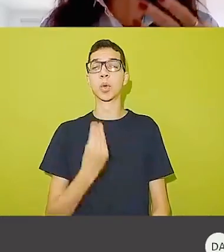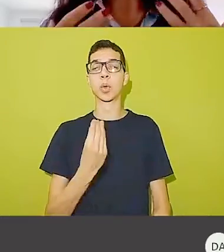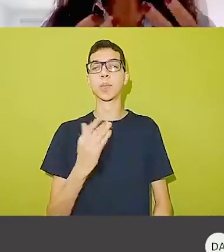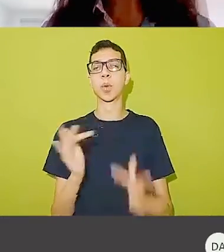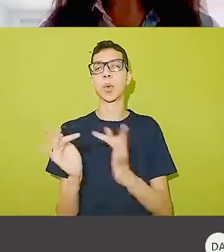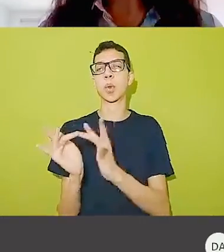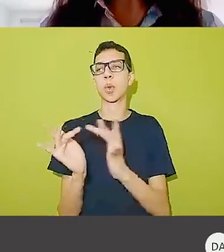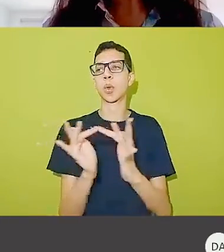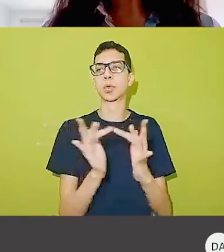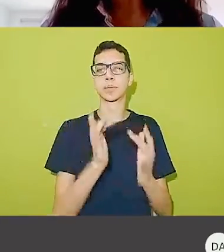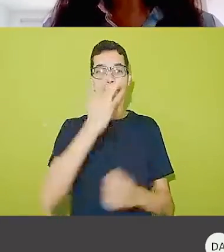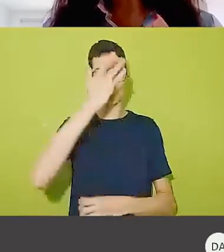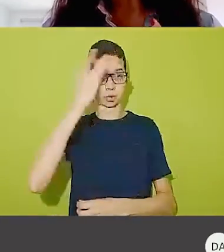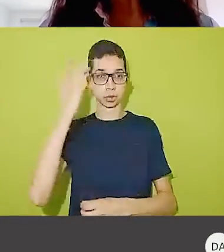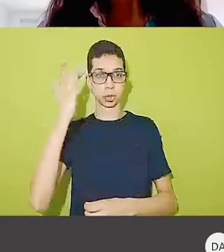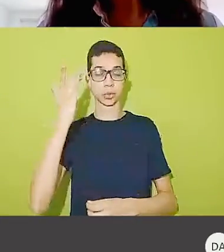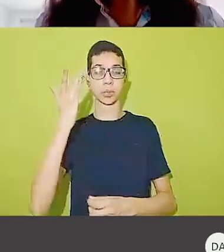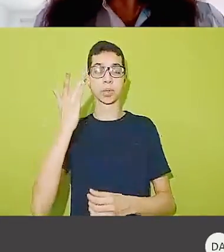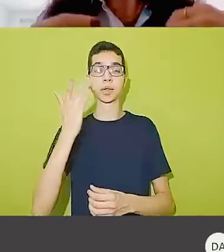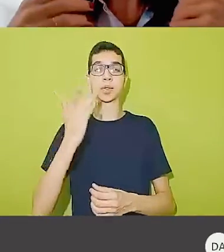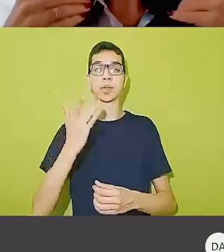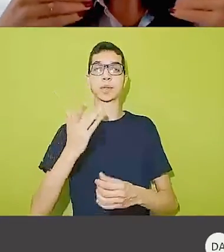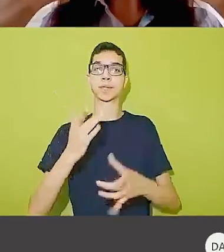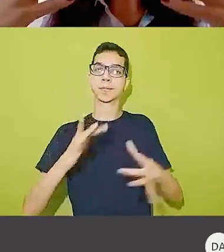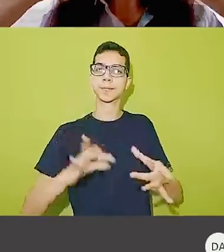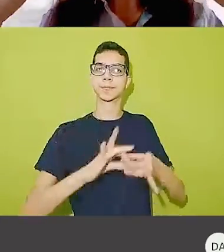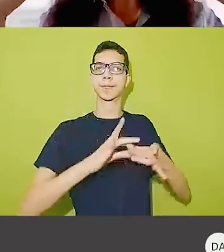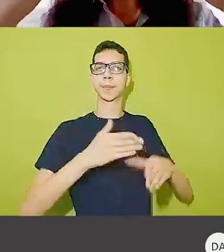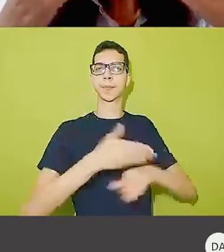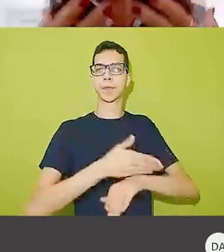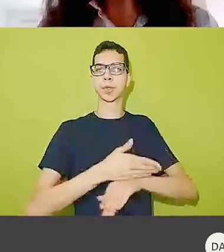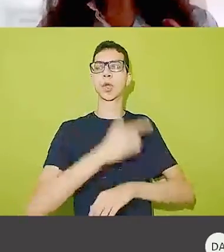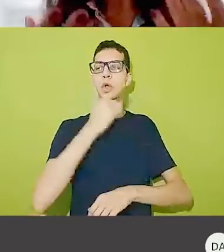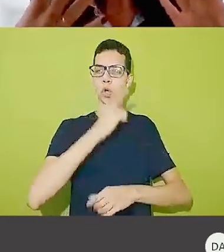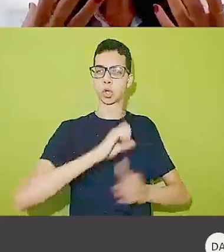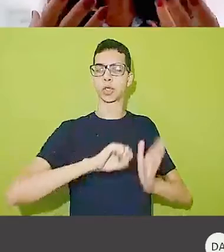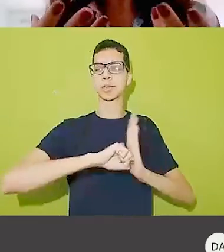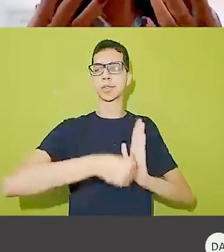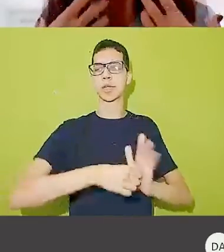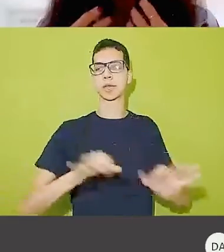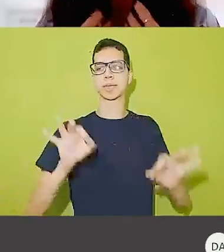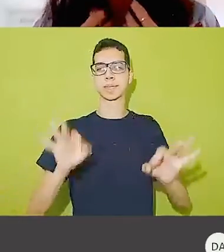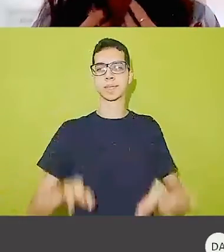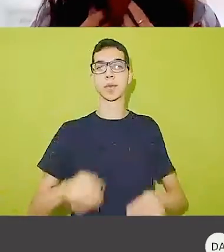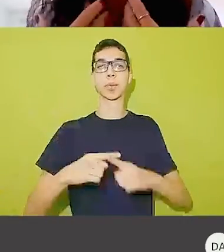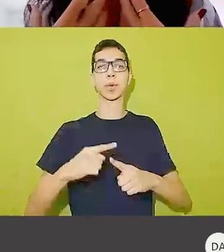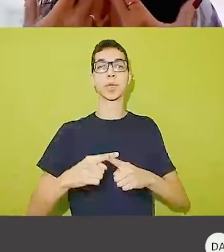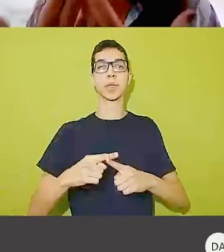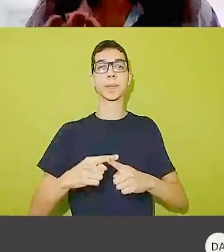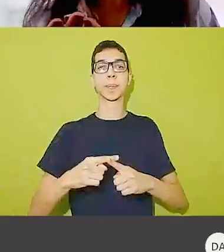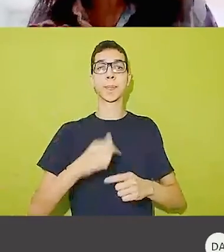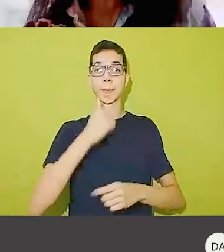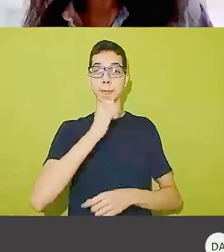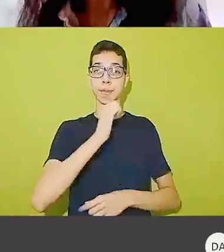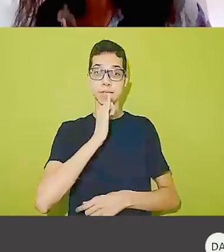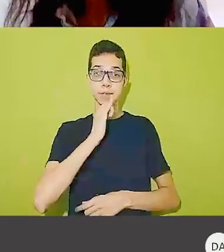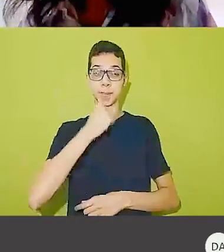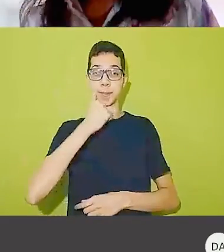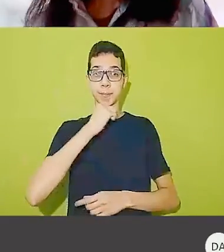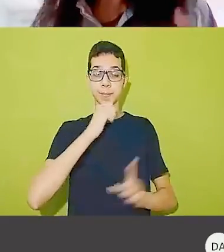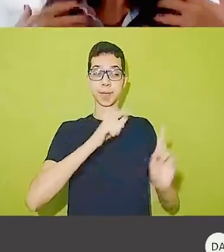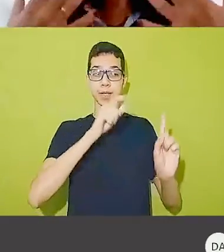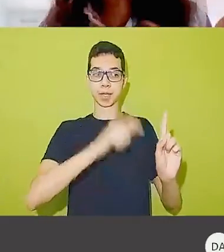você consegue fazer uma defesa muito mais efetiva, porque você consegue botar ali a versão daquela mãe que é ré naquele